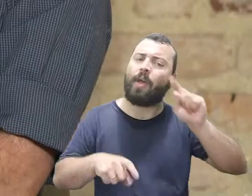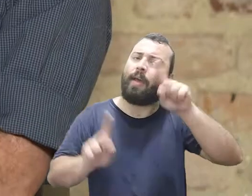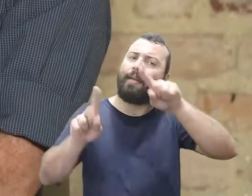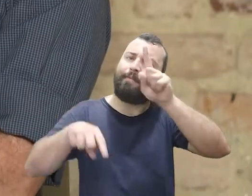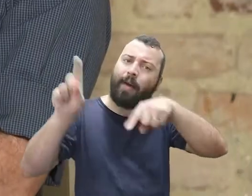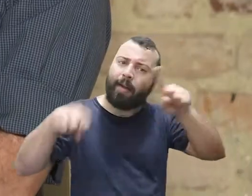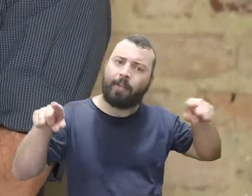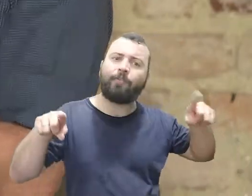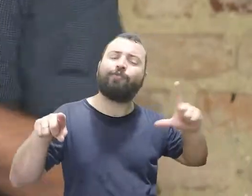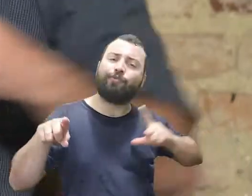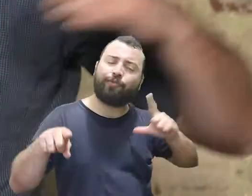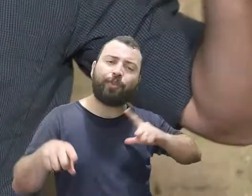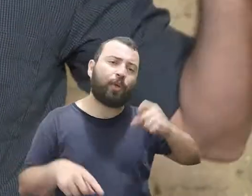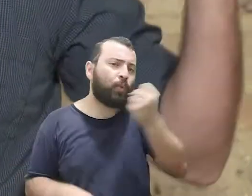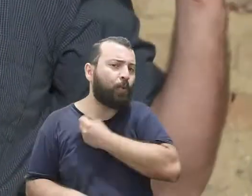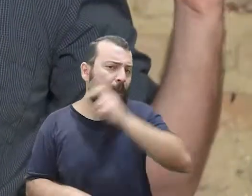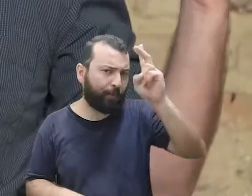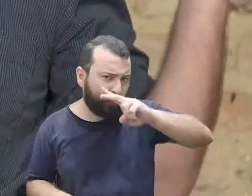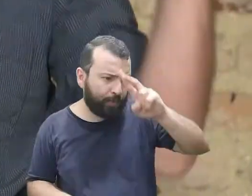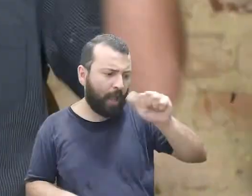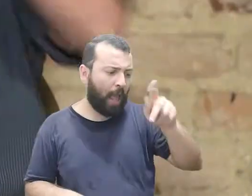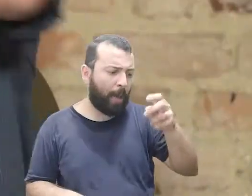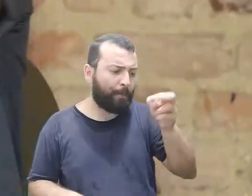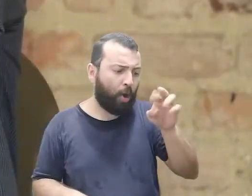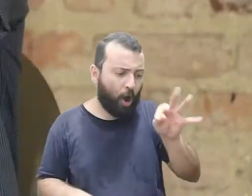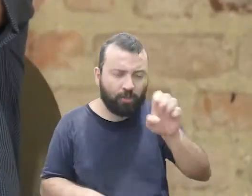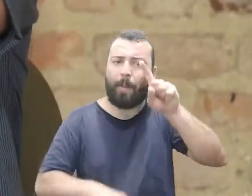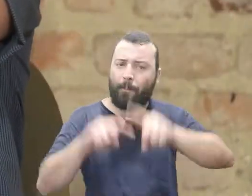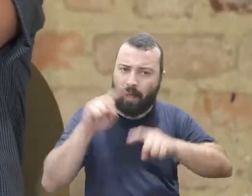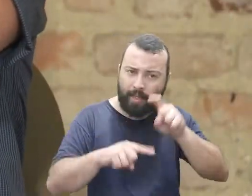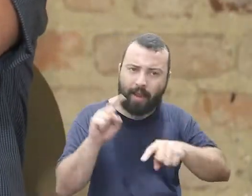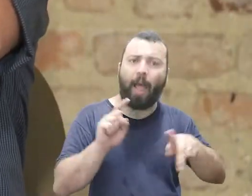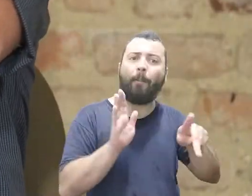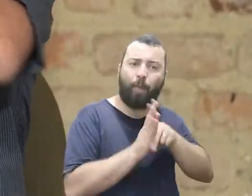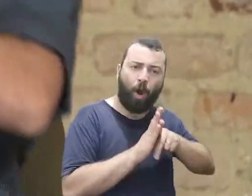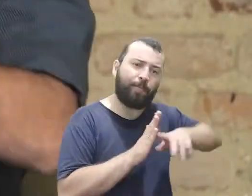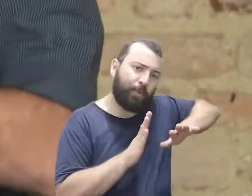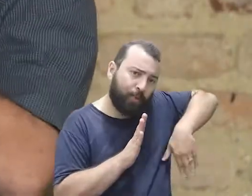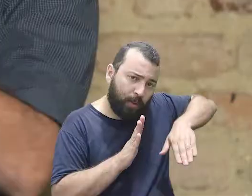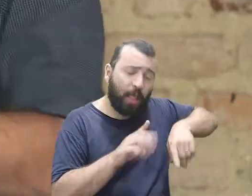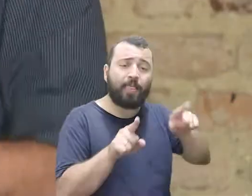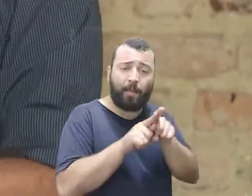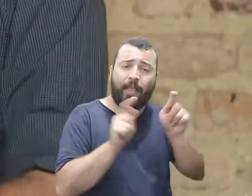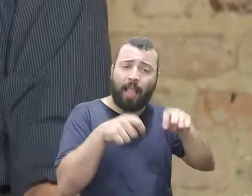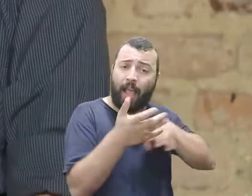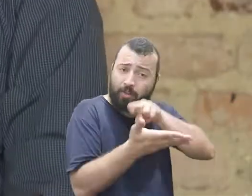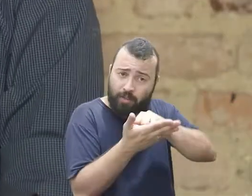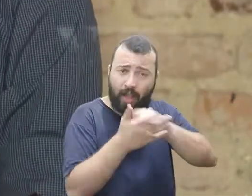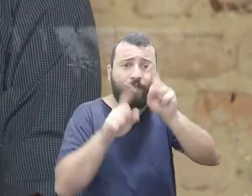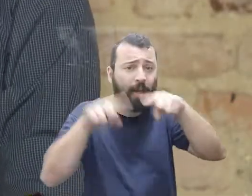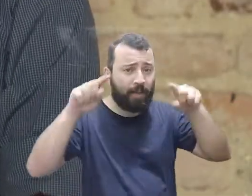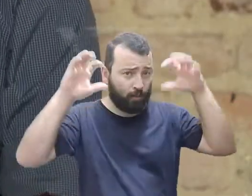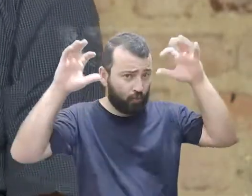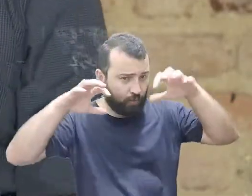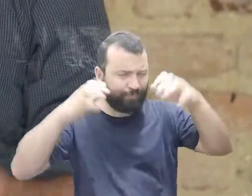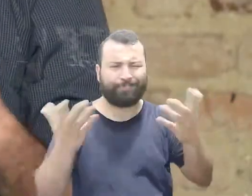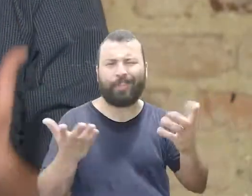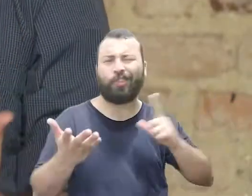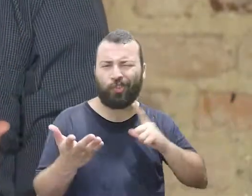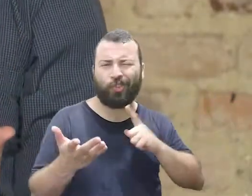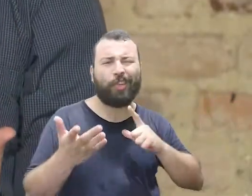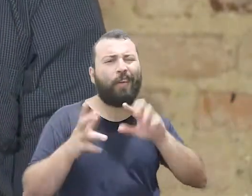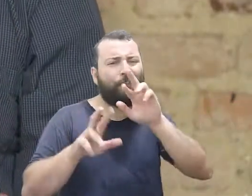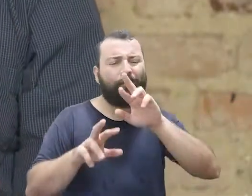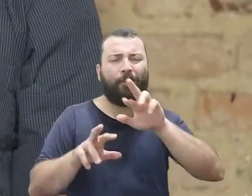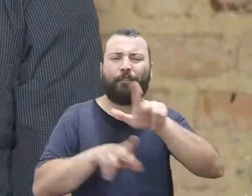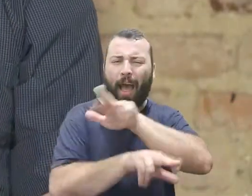a variação da quantidade de aporte de material continental e registrar as variações relativas de chuva. Existem